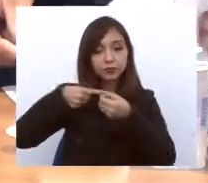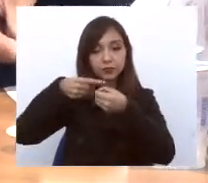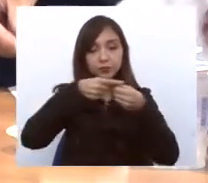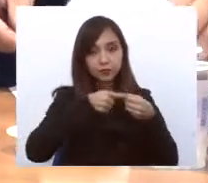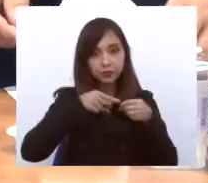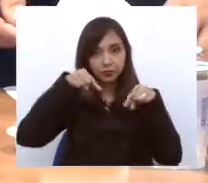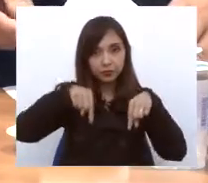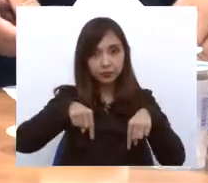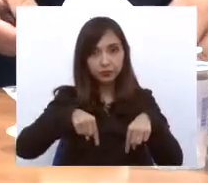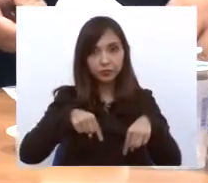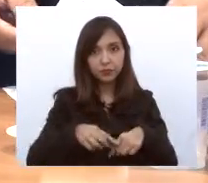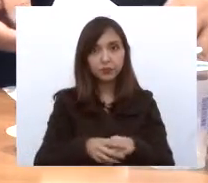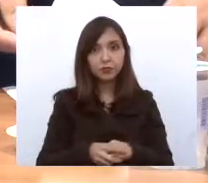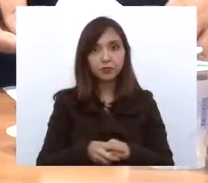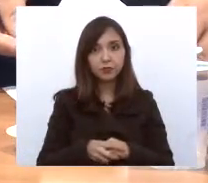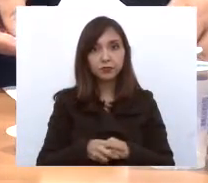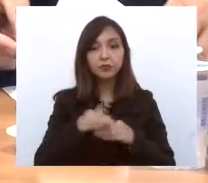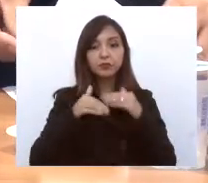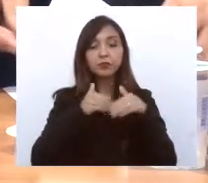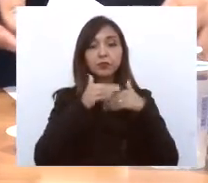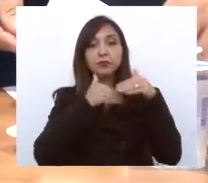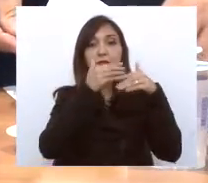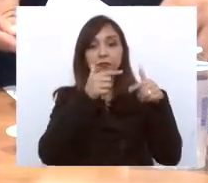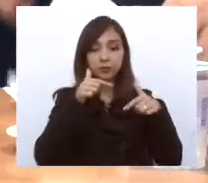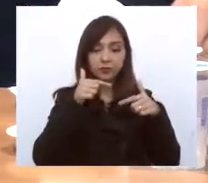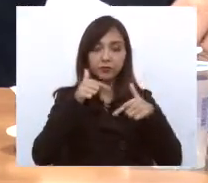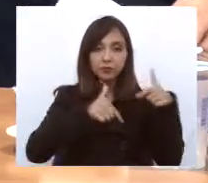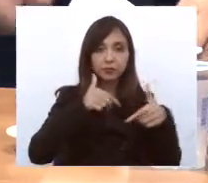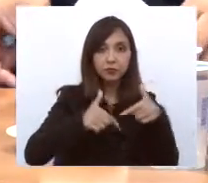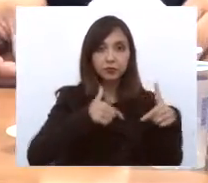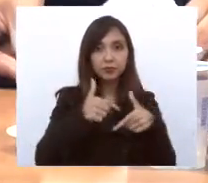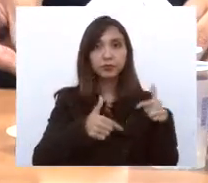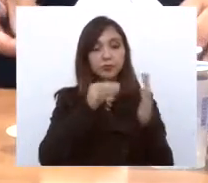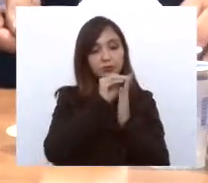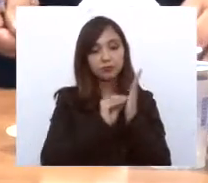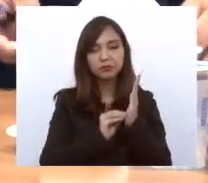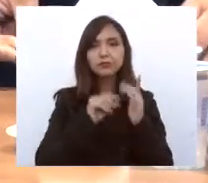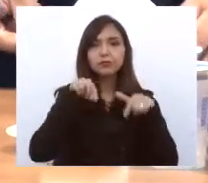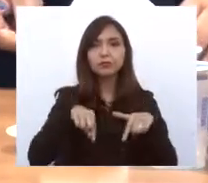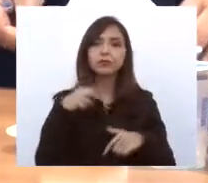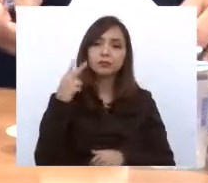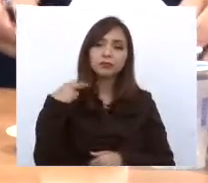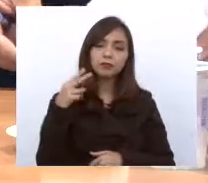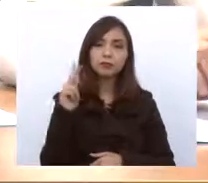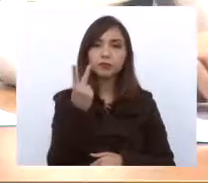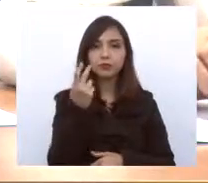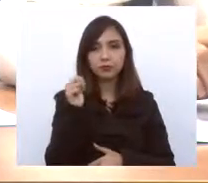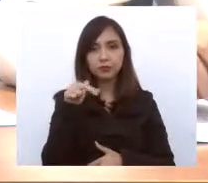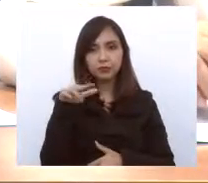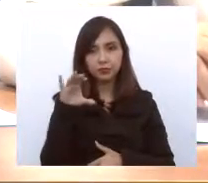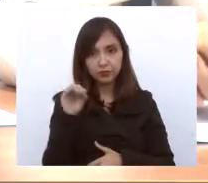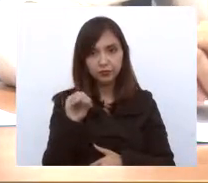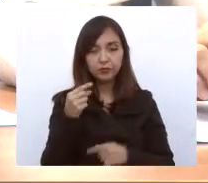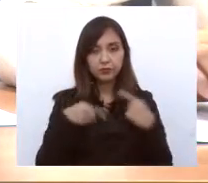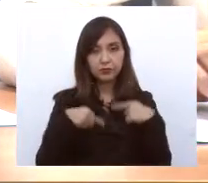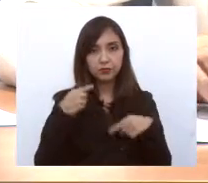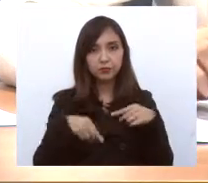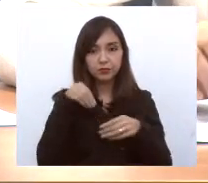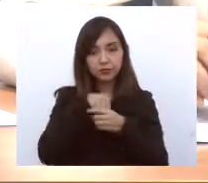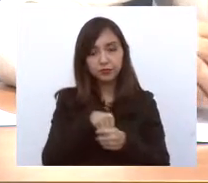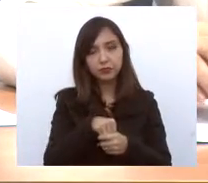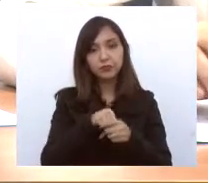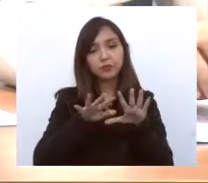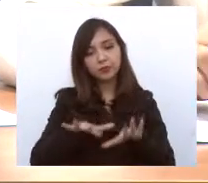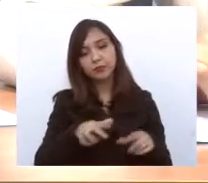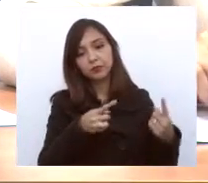de que desempenham suas atividades na agenda. Autor, vereador Heleno Metalúrgico. Em discussão, encerrada a discussão e votação.